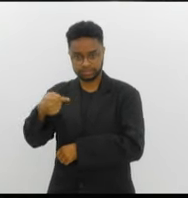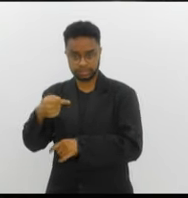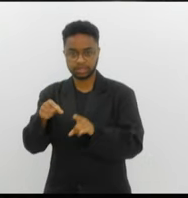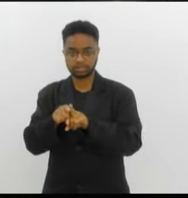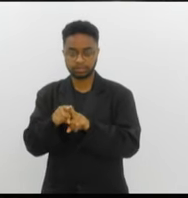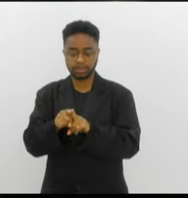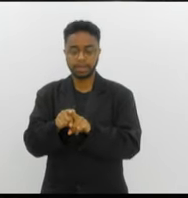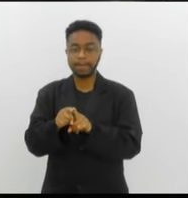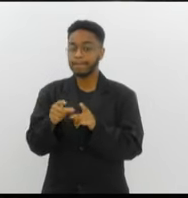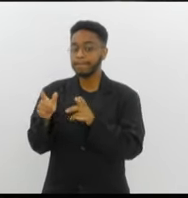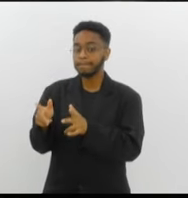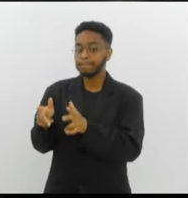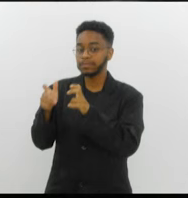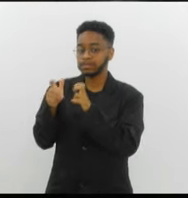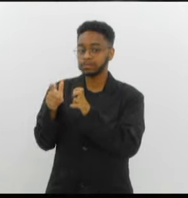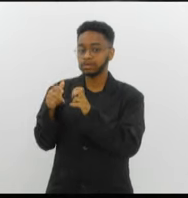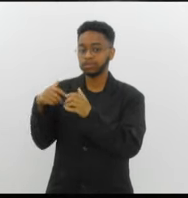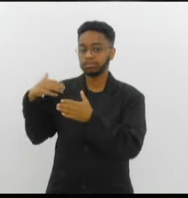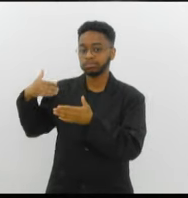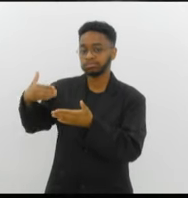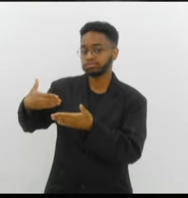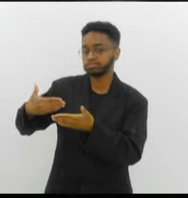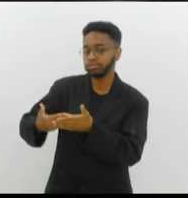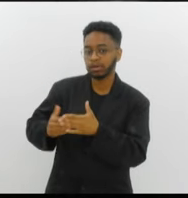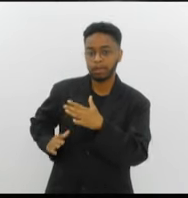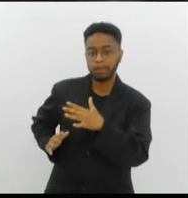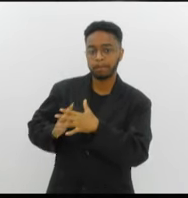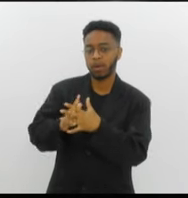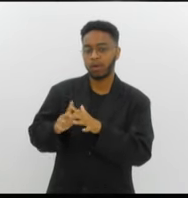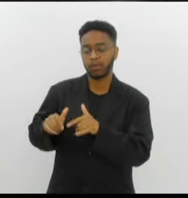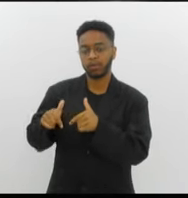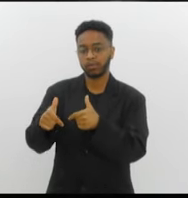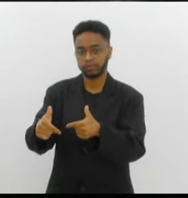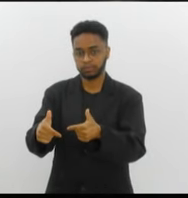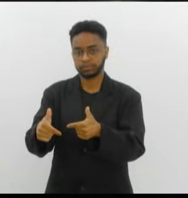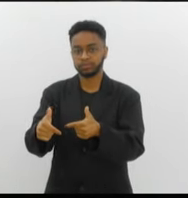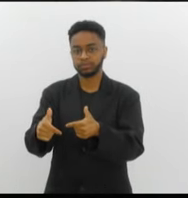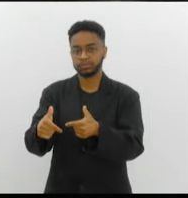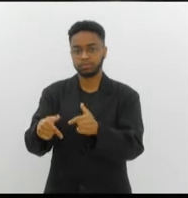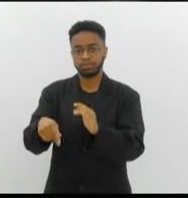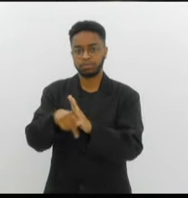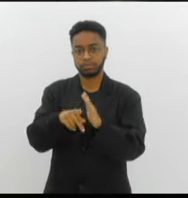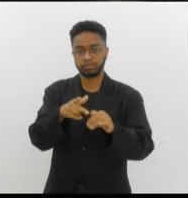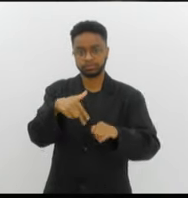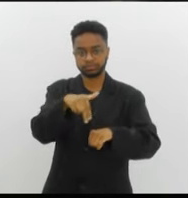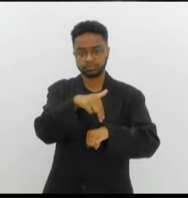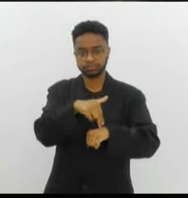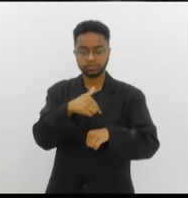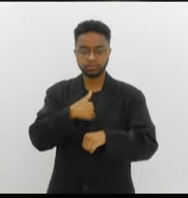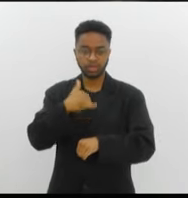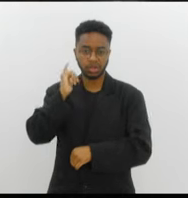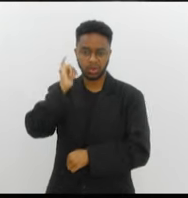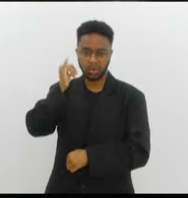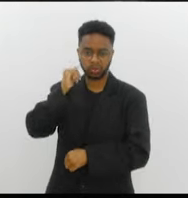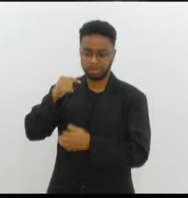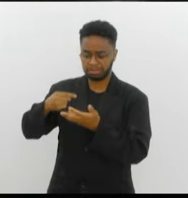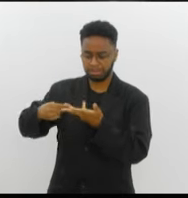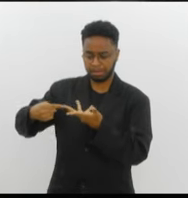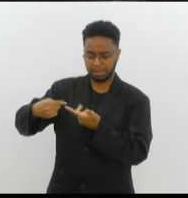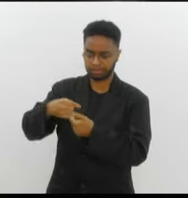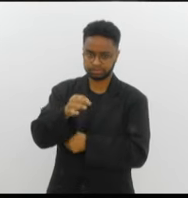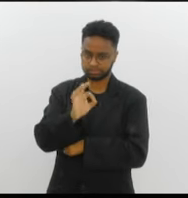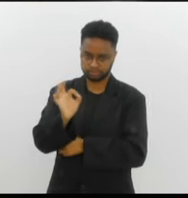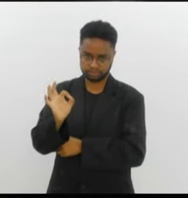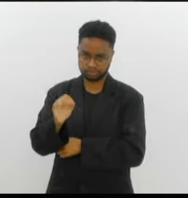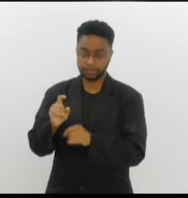os excessos ao longo dos anos cometidos pela União, que eu não vou narrar um a um,